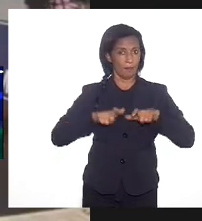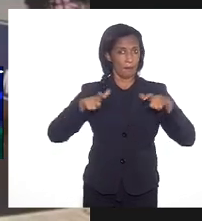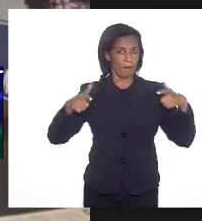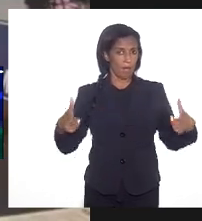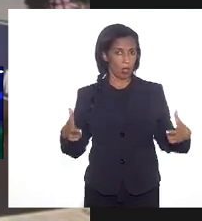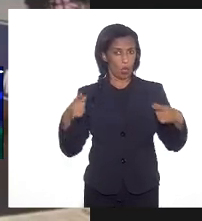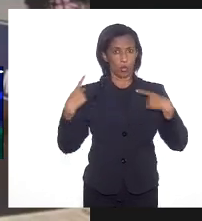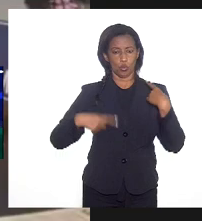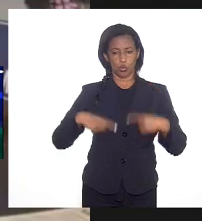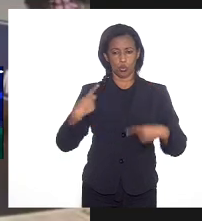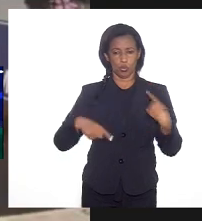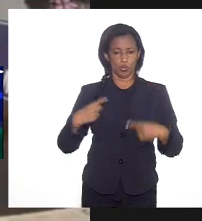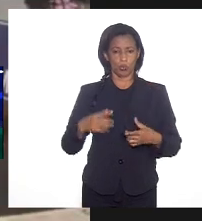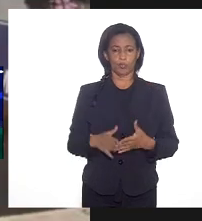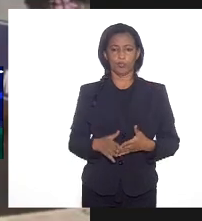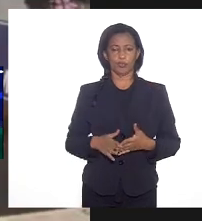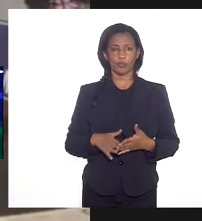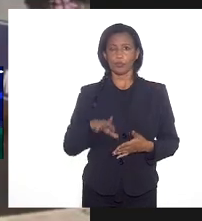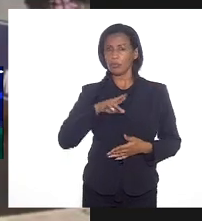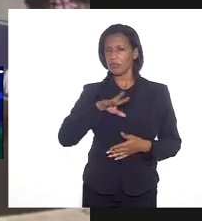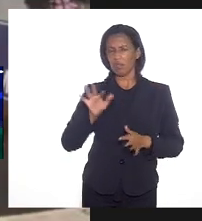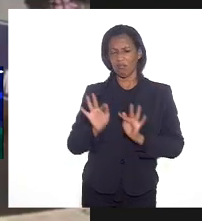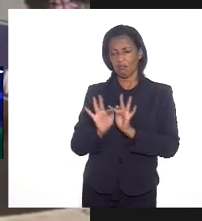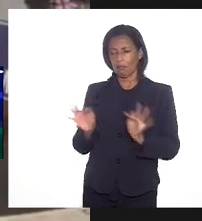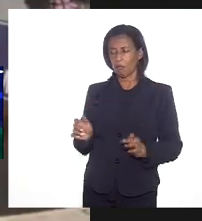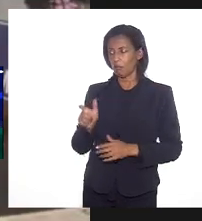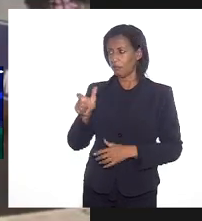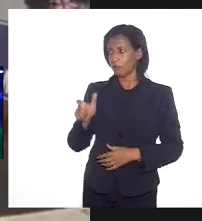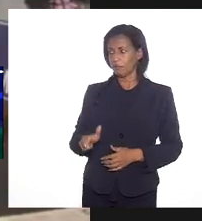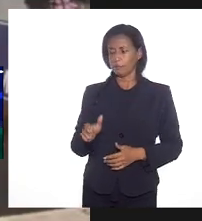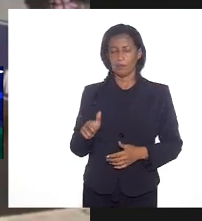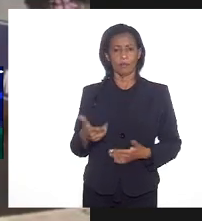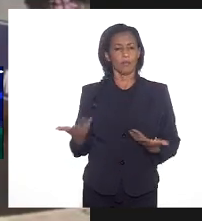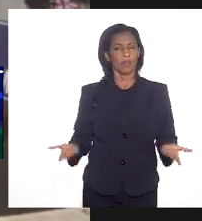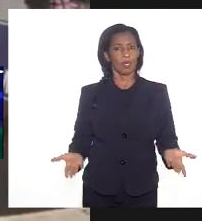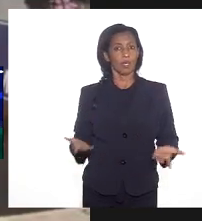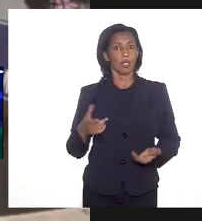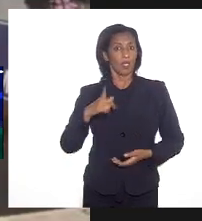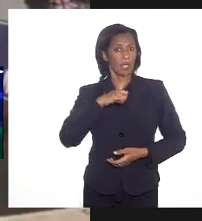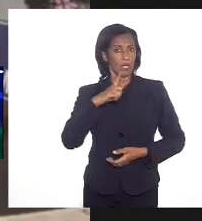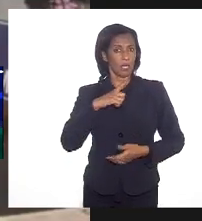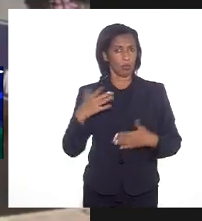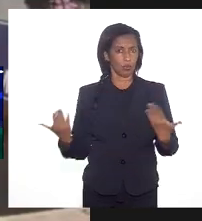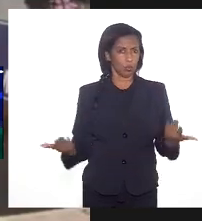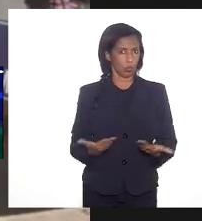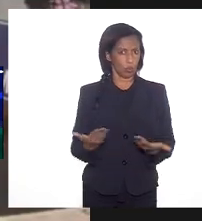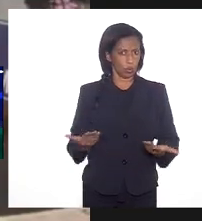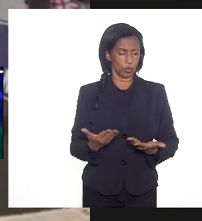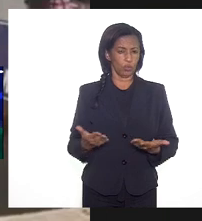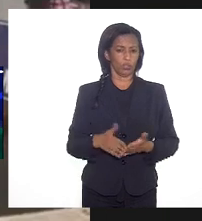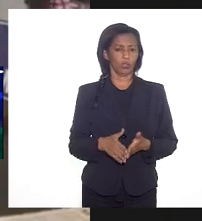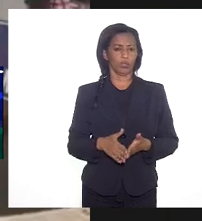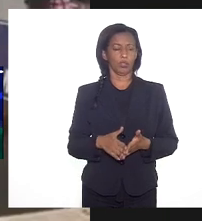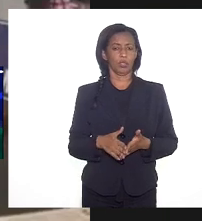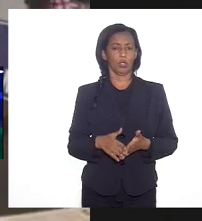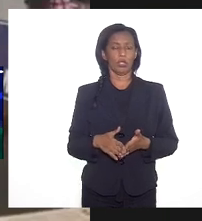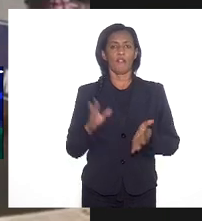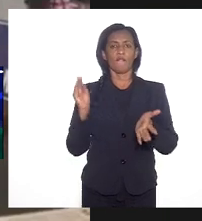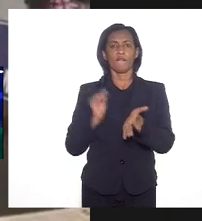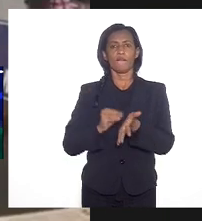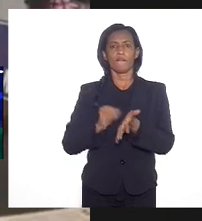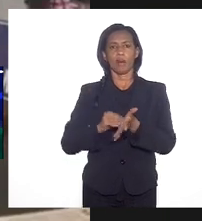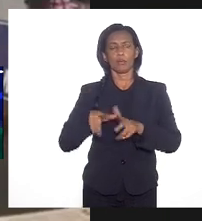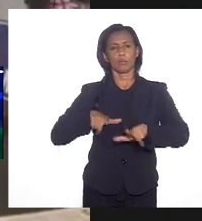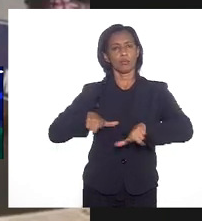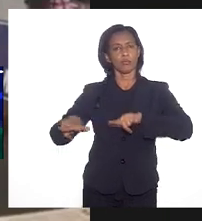discutido e, não só isso, visto a situação que temos hoje de desemprego,